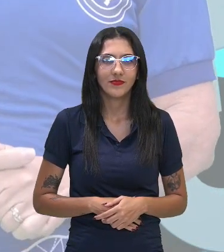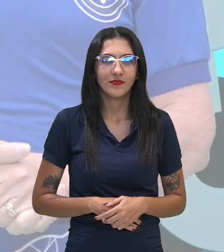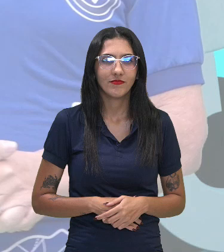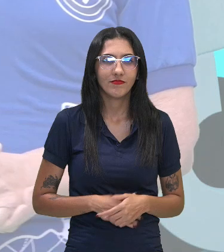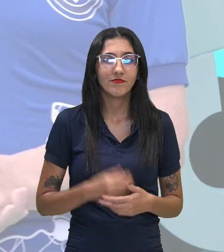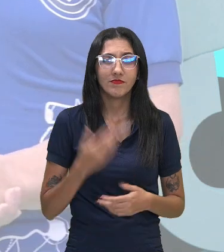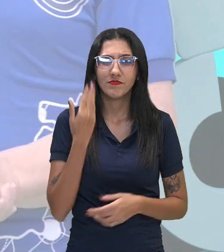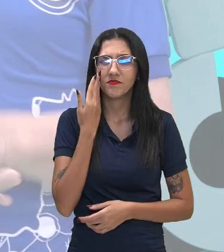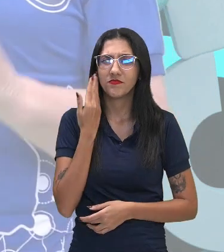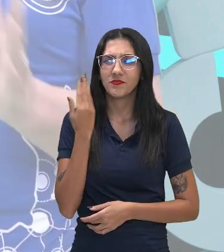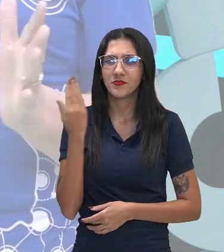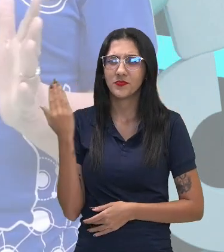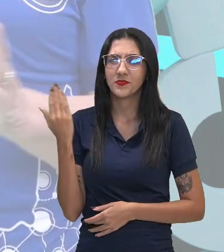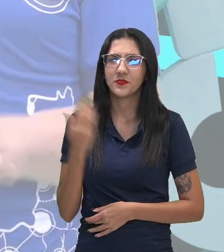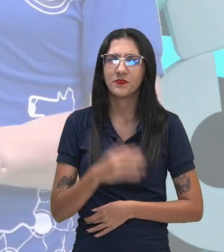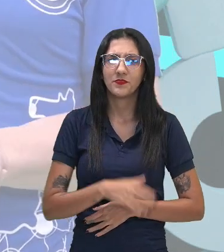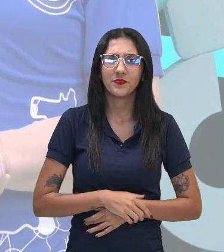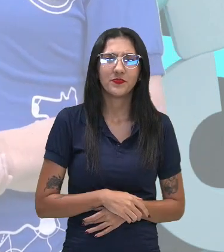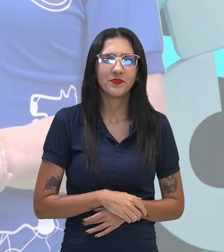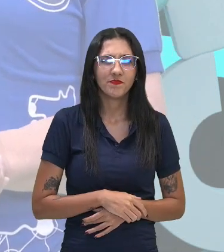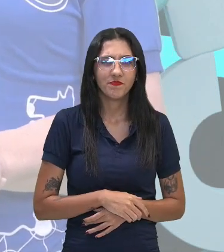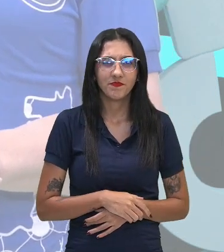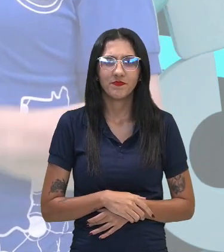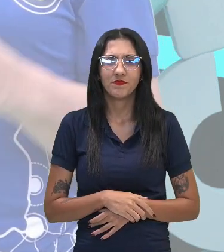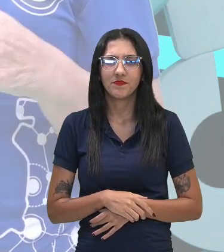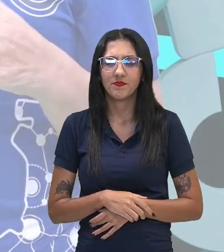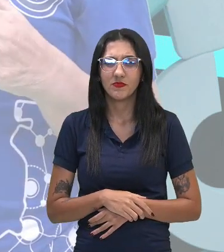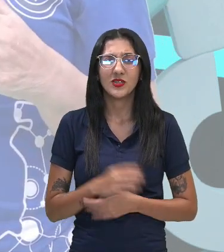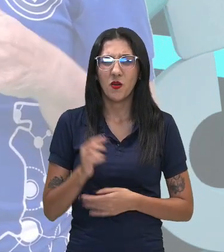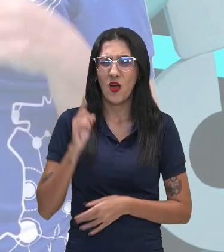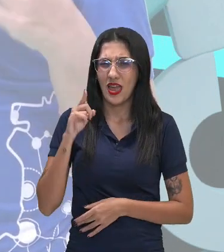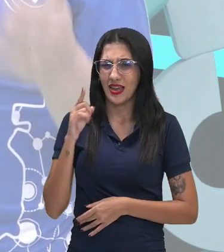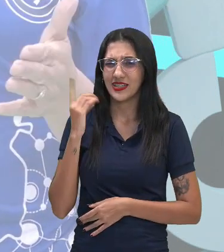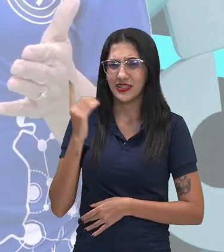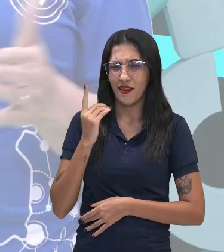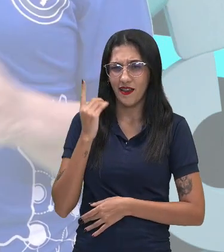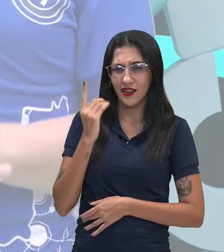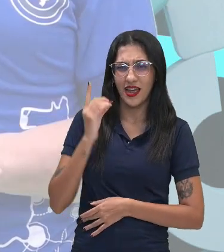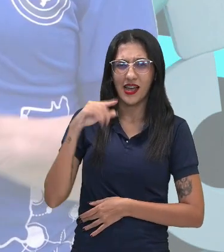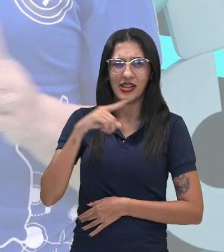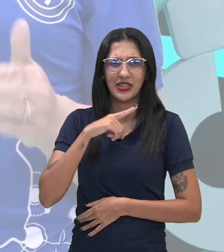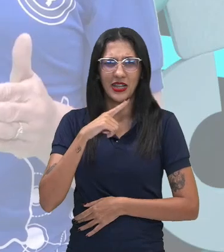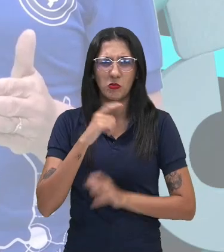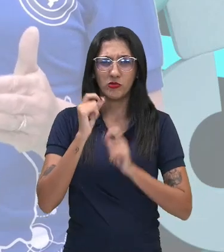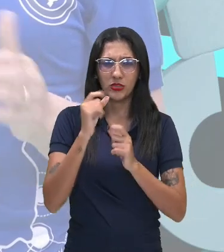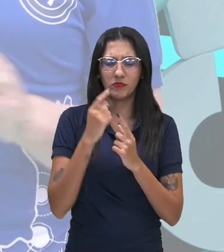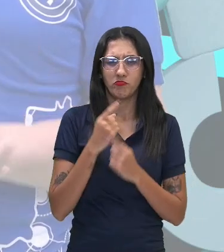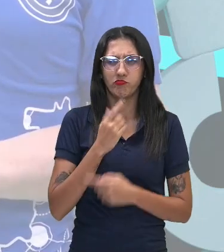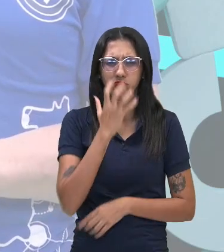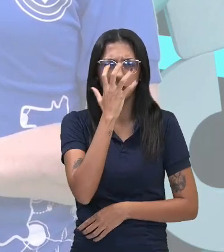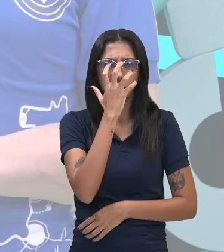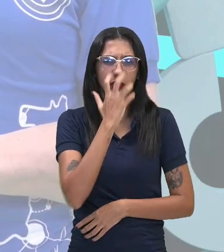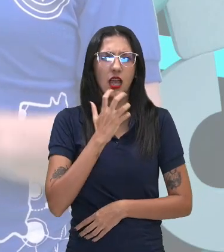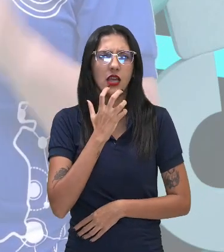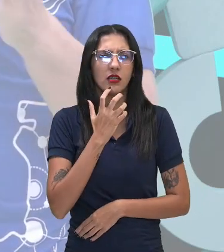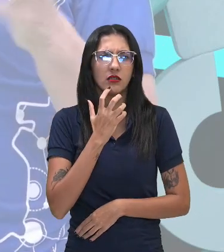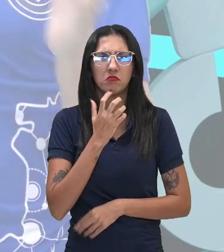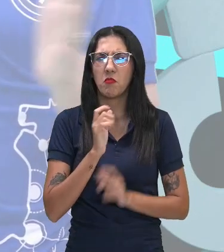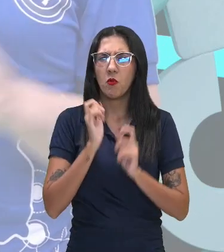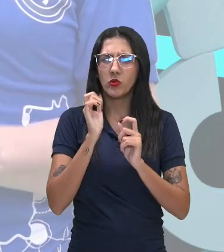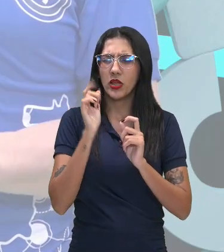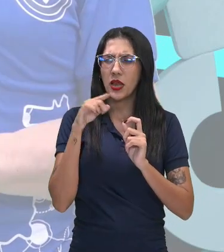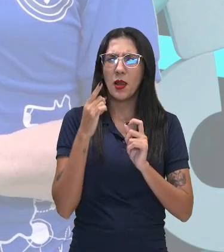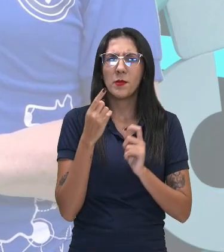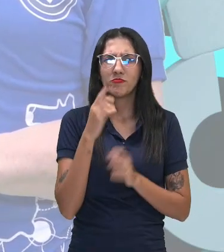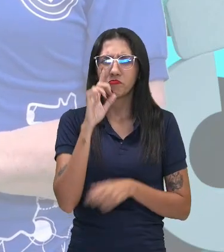Tiro ao alvo. Delegada, ela faz o estilo linha dura. O que pensa? Fala